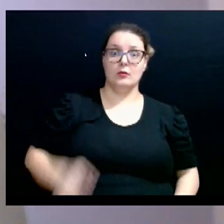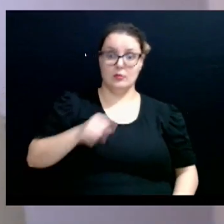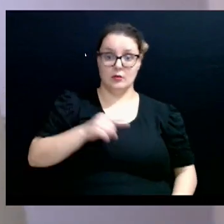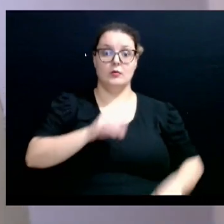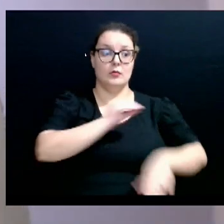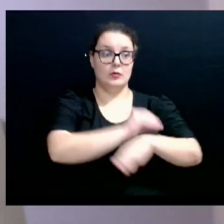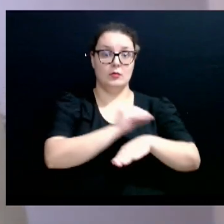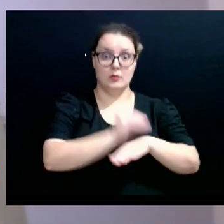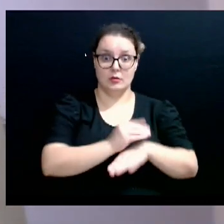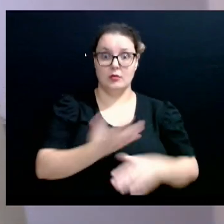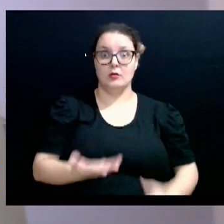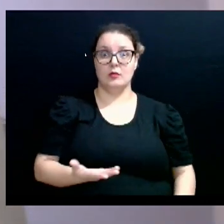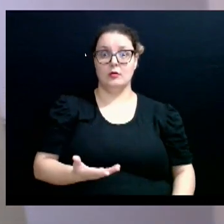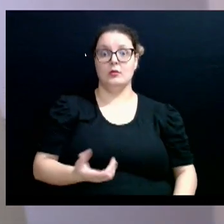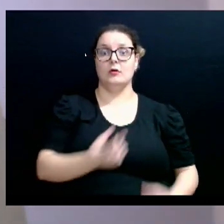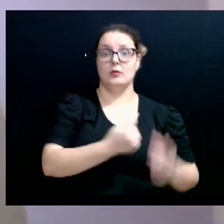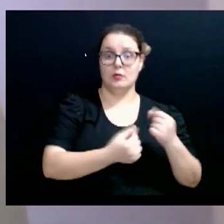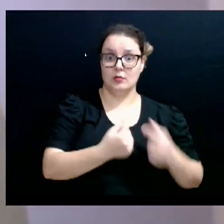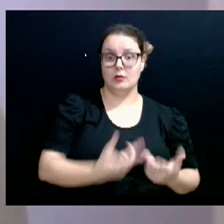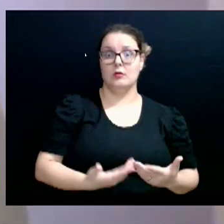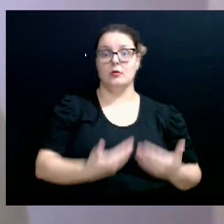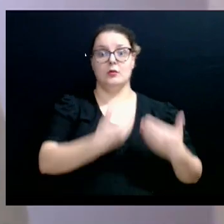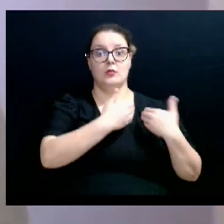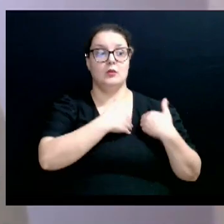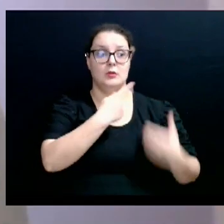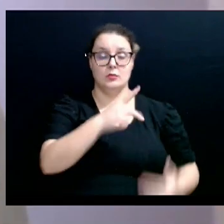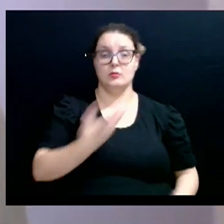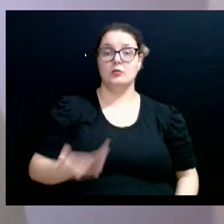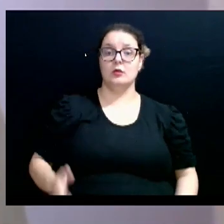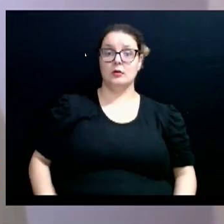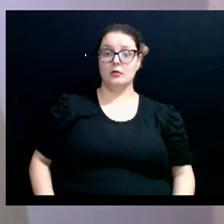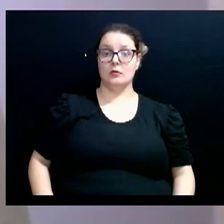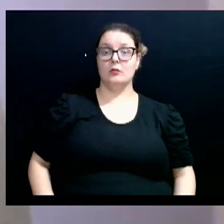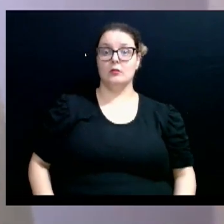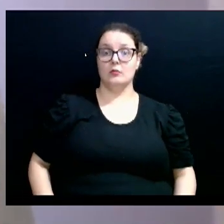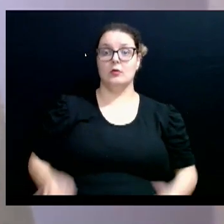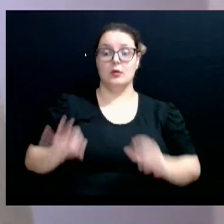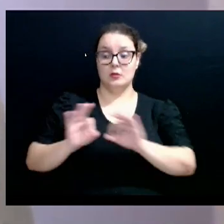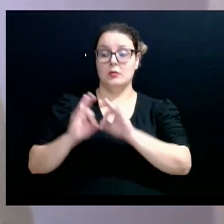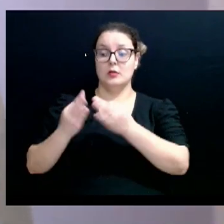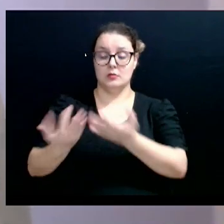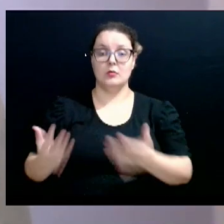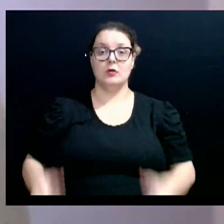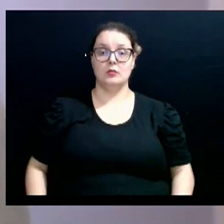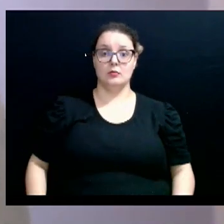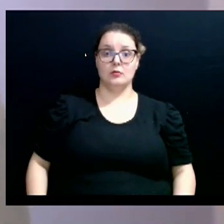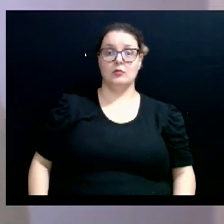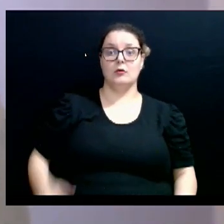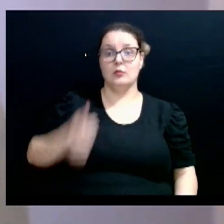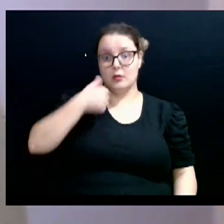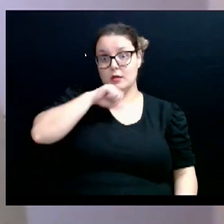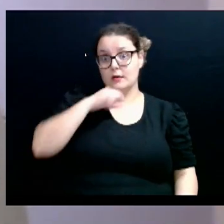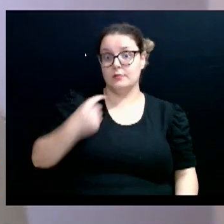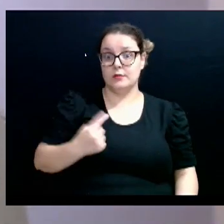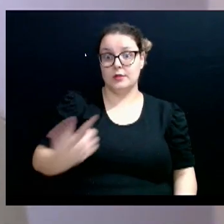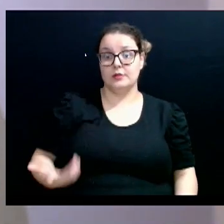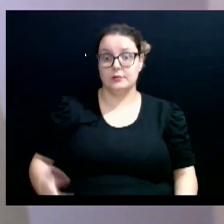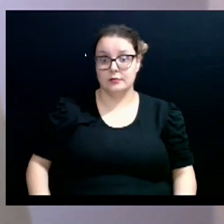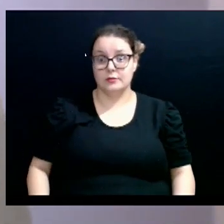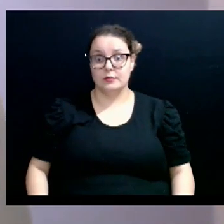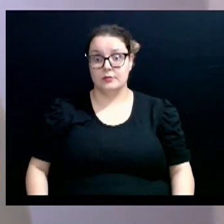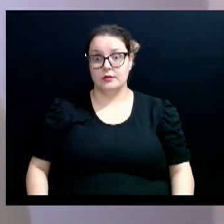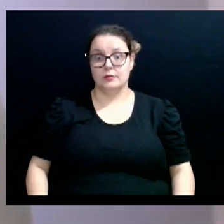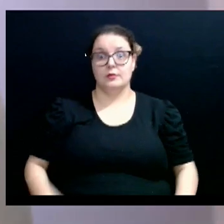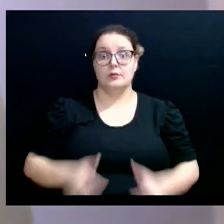parte financeira, vai ser sua responsabilidade. Essas famílias que são só mãe solo, né? Elas têm uma maior dificuldade